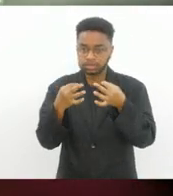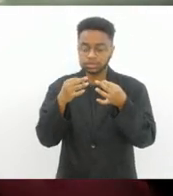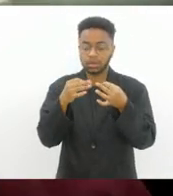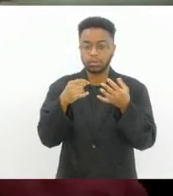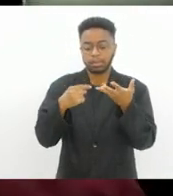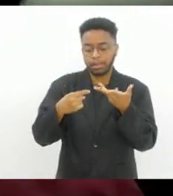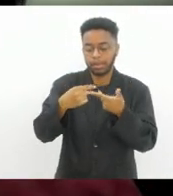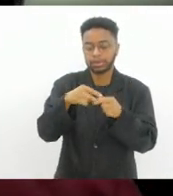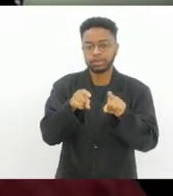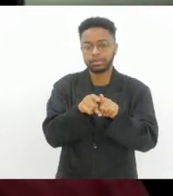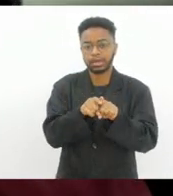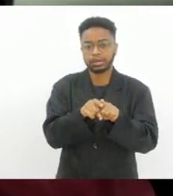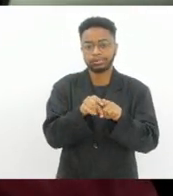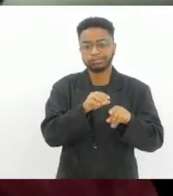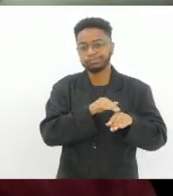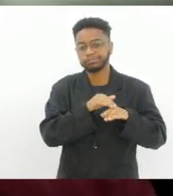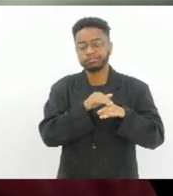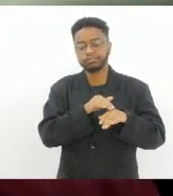aquela situação.